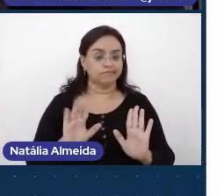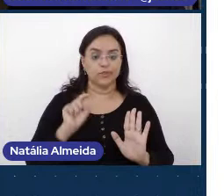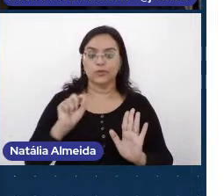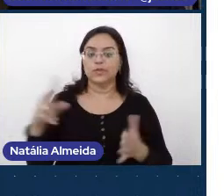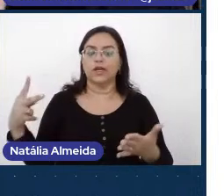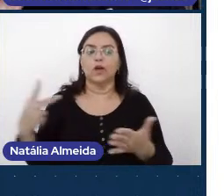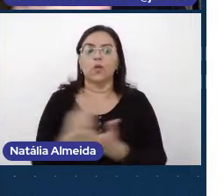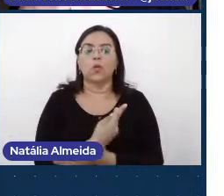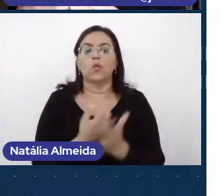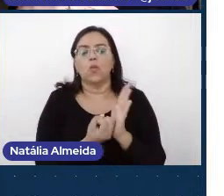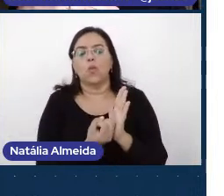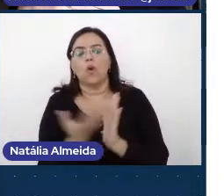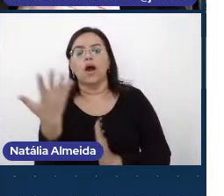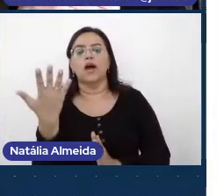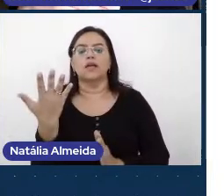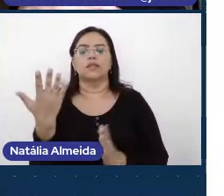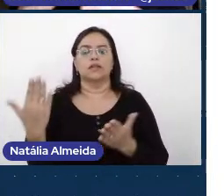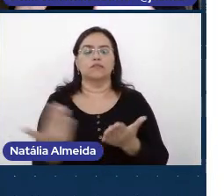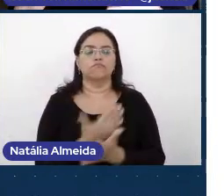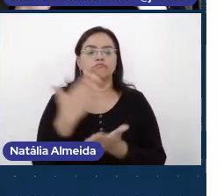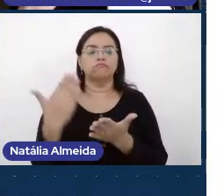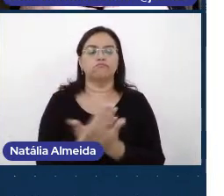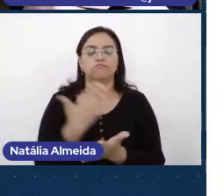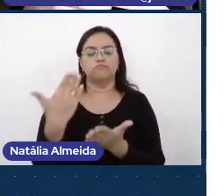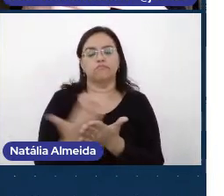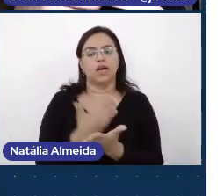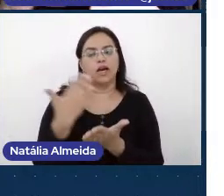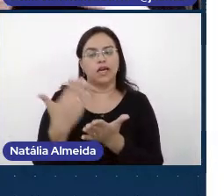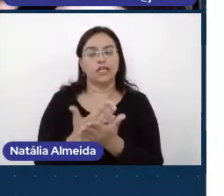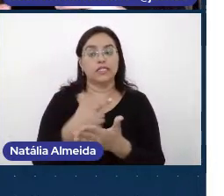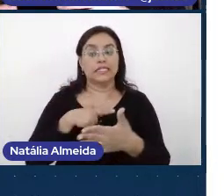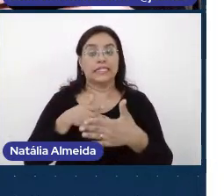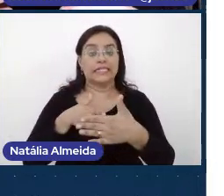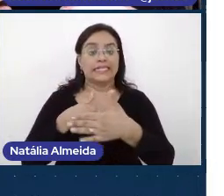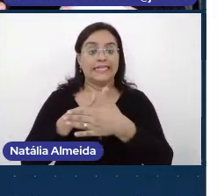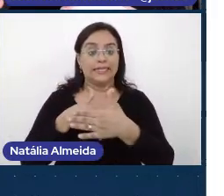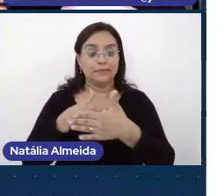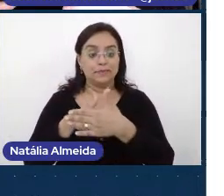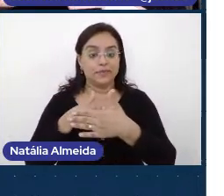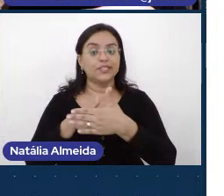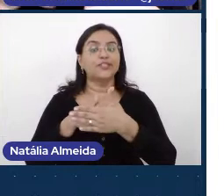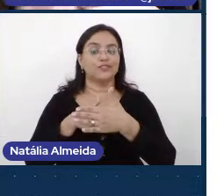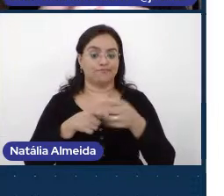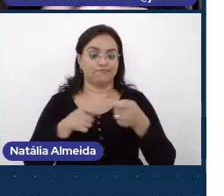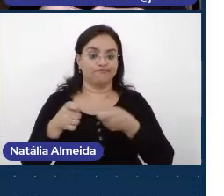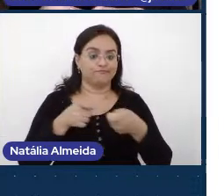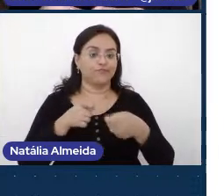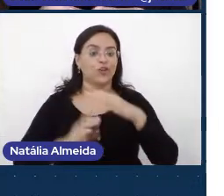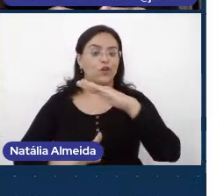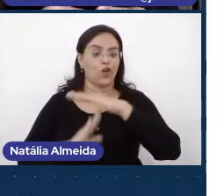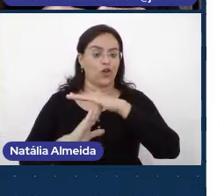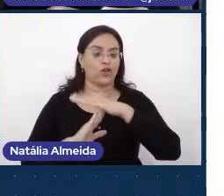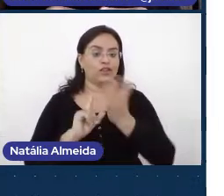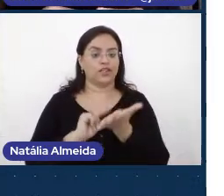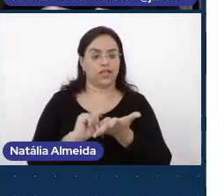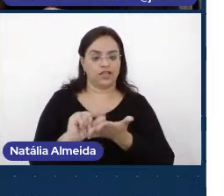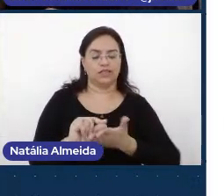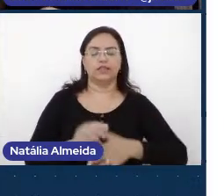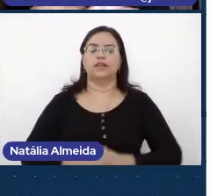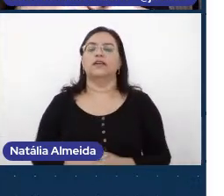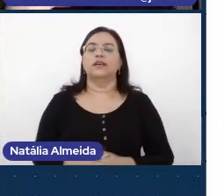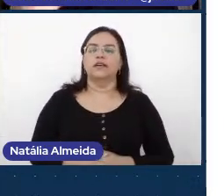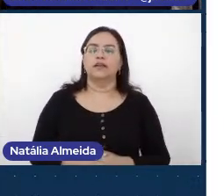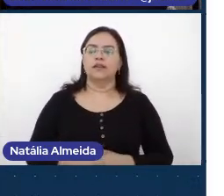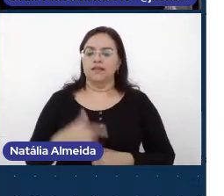de páginas que as revistas acabam limitando para um artigo. Então, eu brinco com os